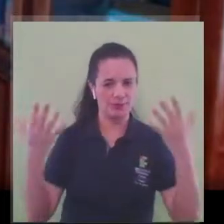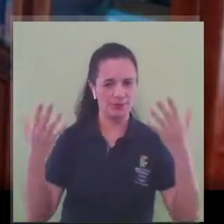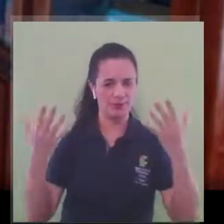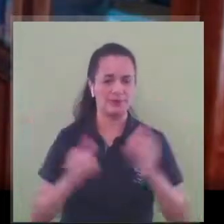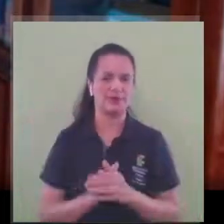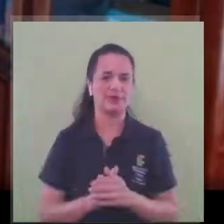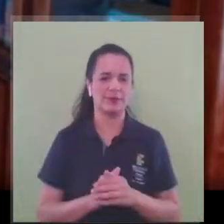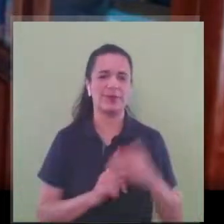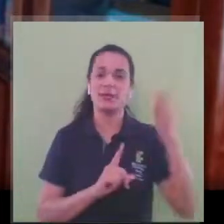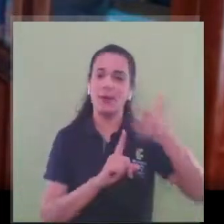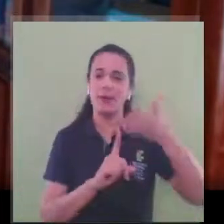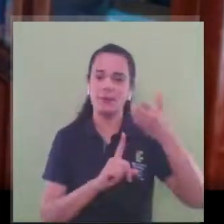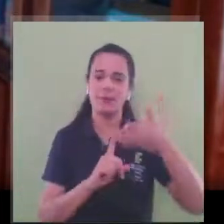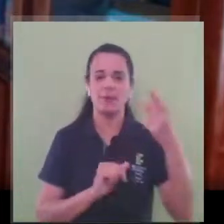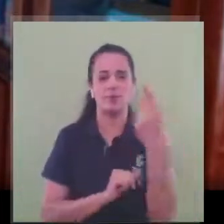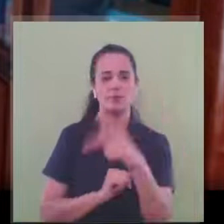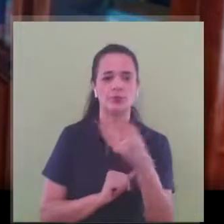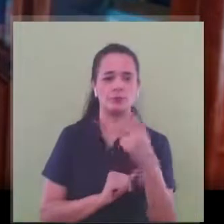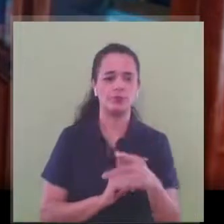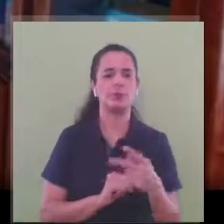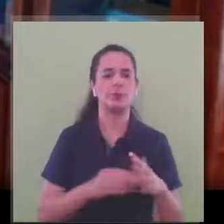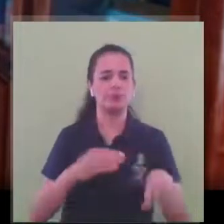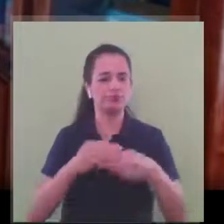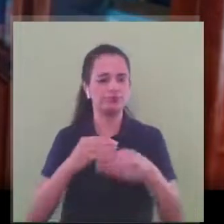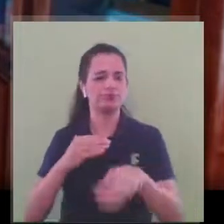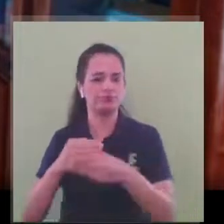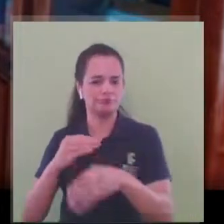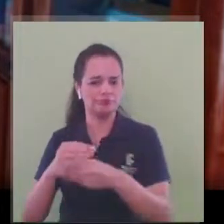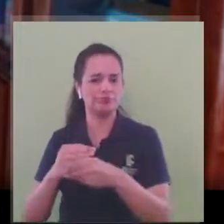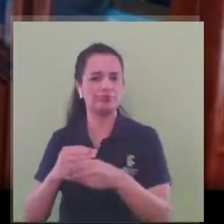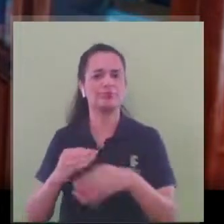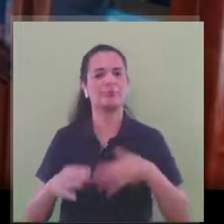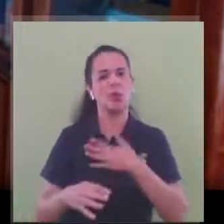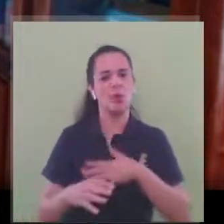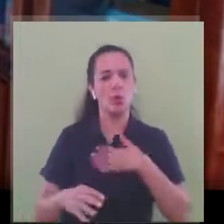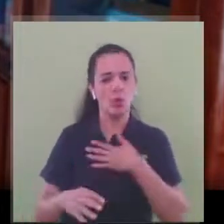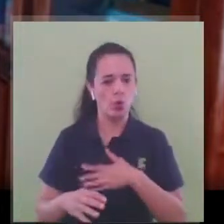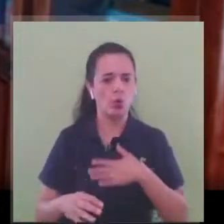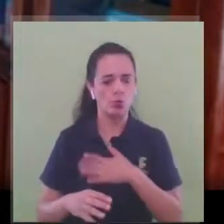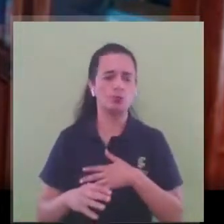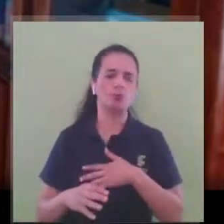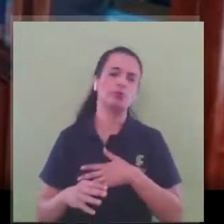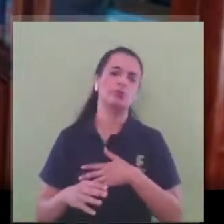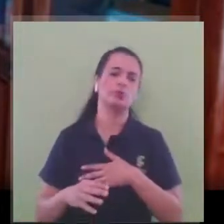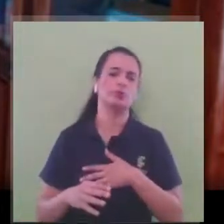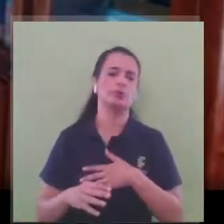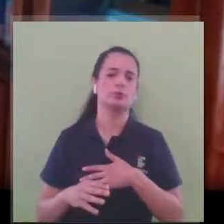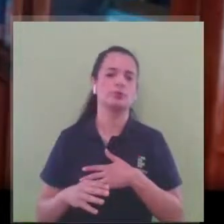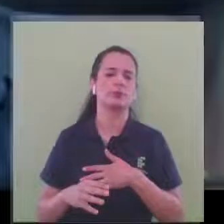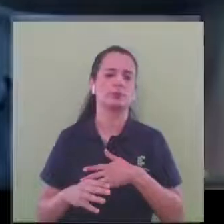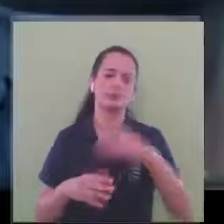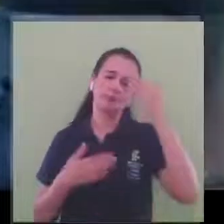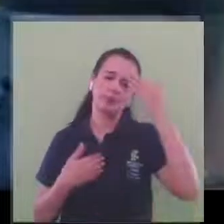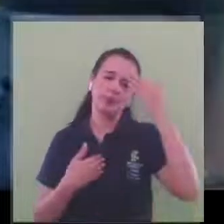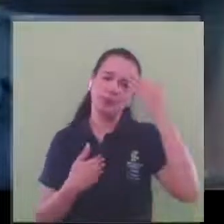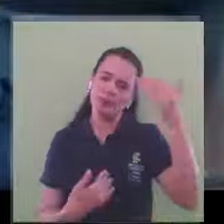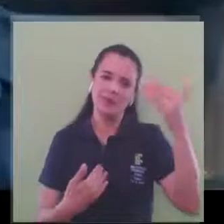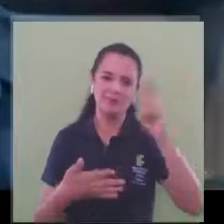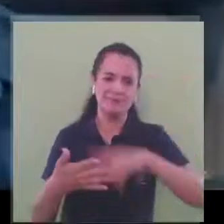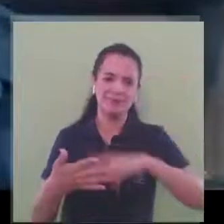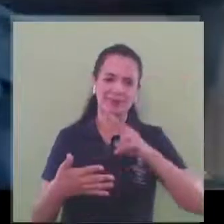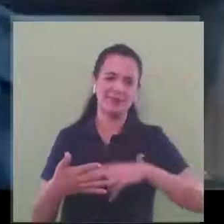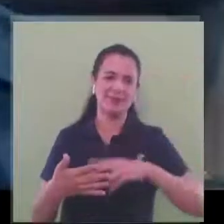cada vez mais, né, na iniciativa e no gosto pela leitura. Muito obrigada.